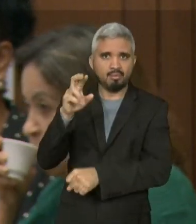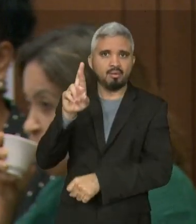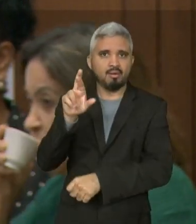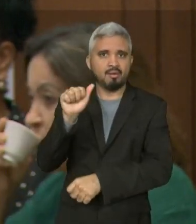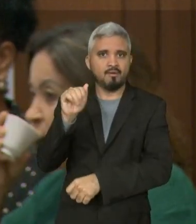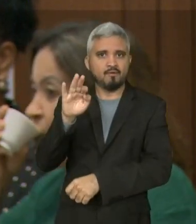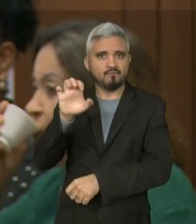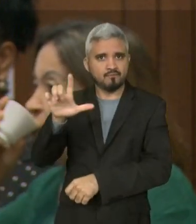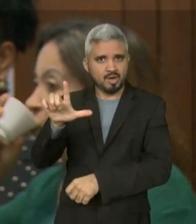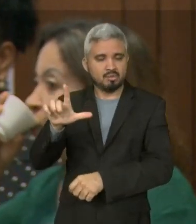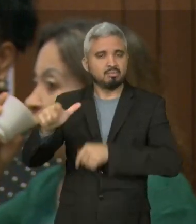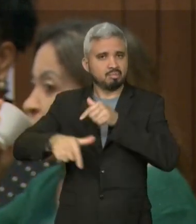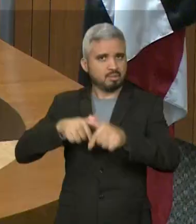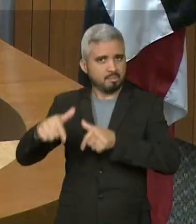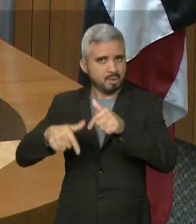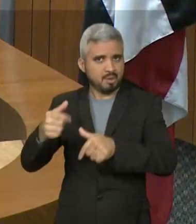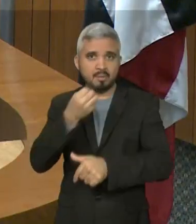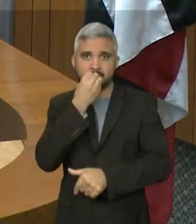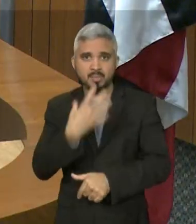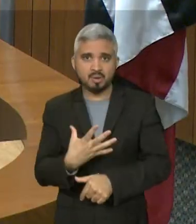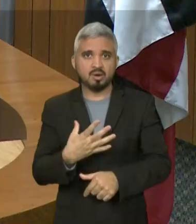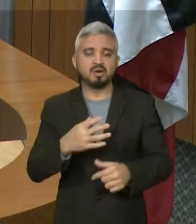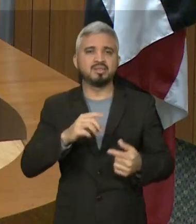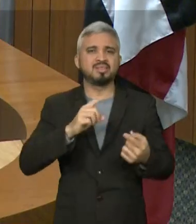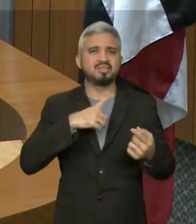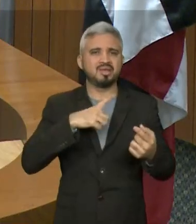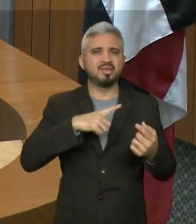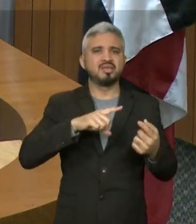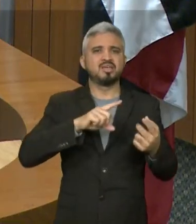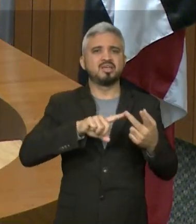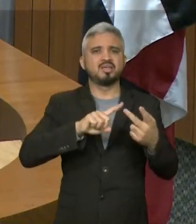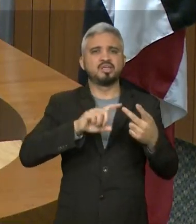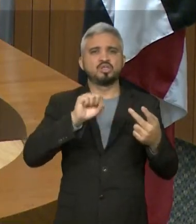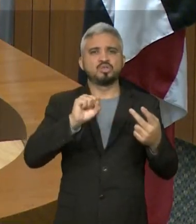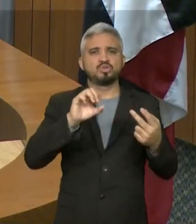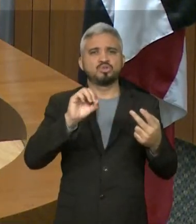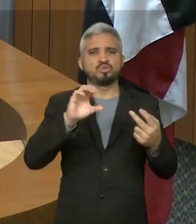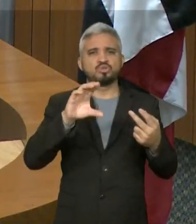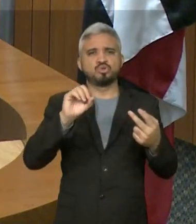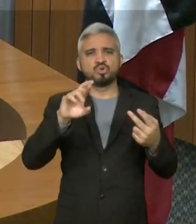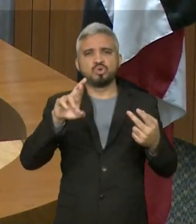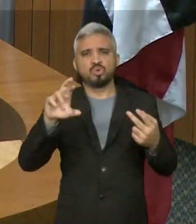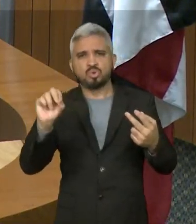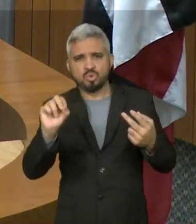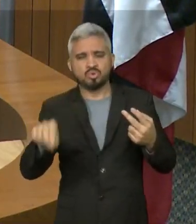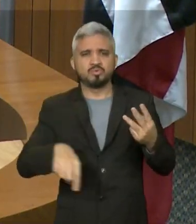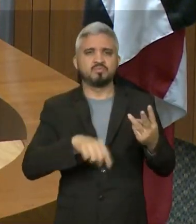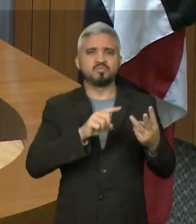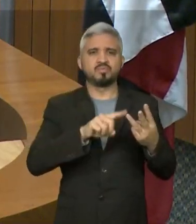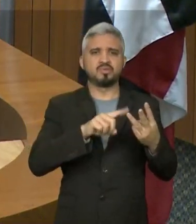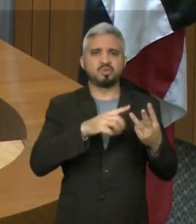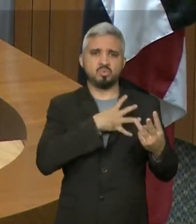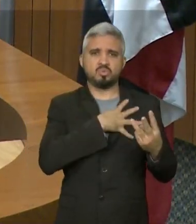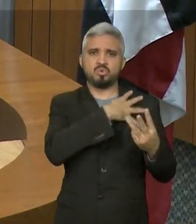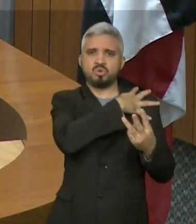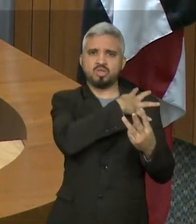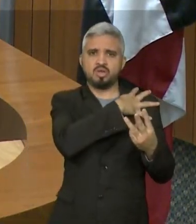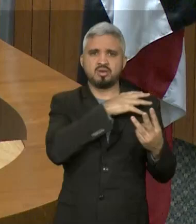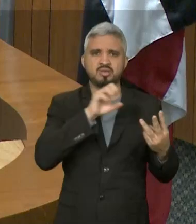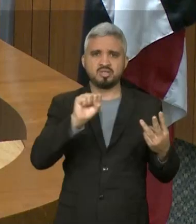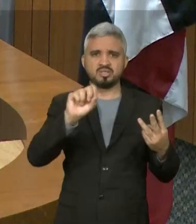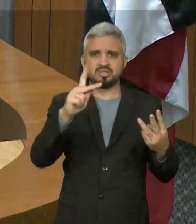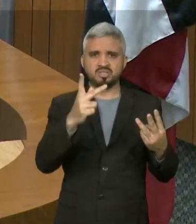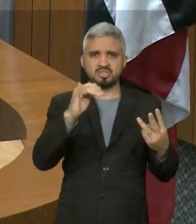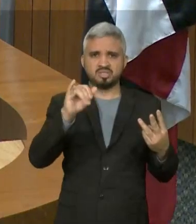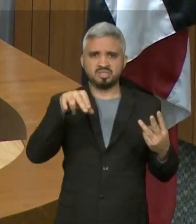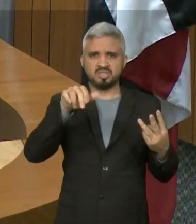Socorro, coronel Schneider, Jaconias, e dentre outros, os vereadores eleitos. E eu tenho certeza que Timon vai respirar novos